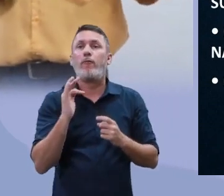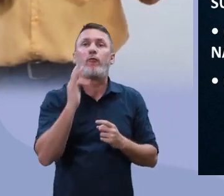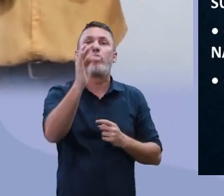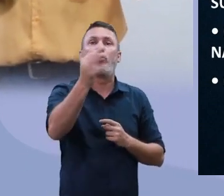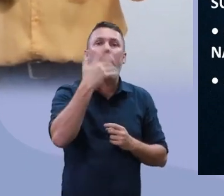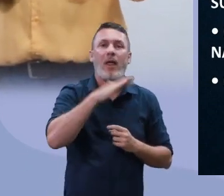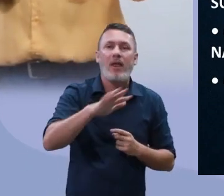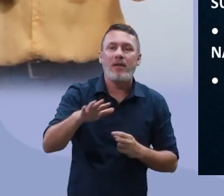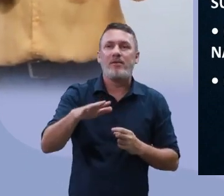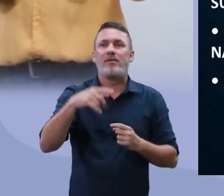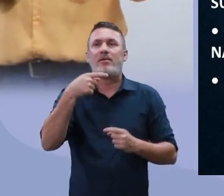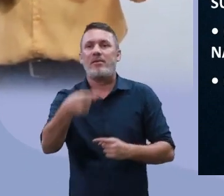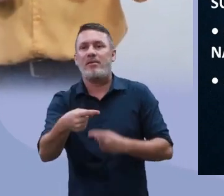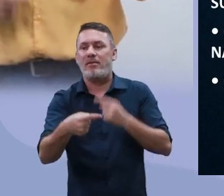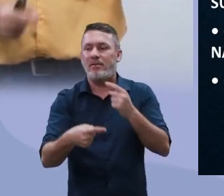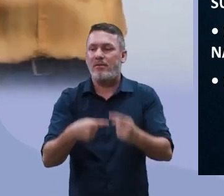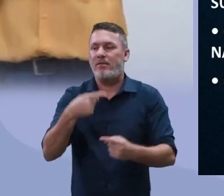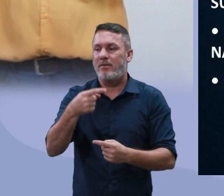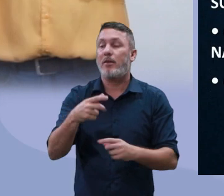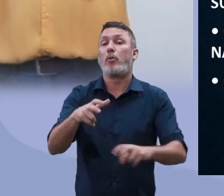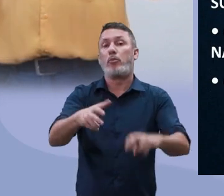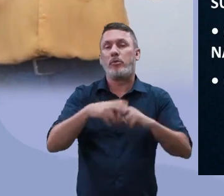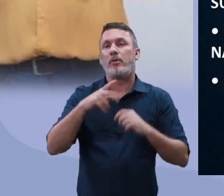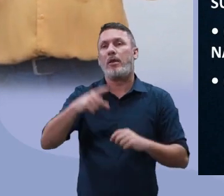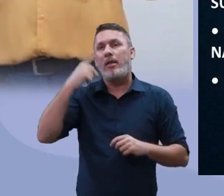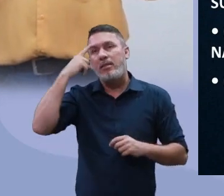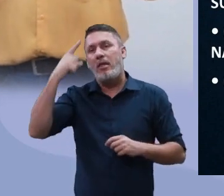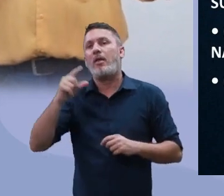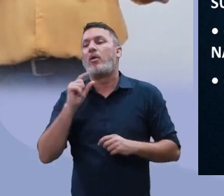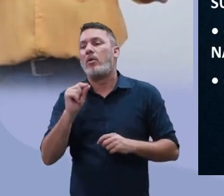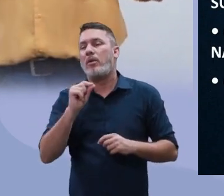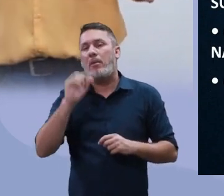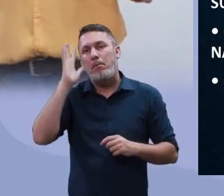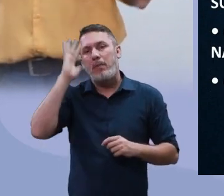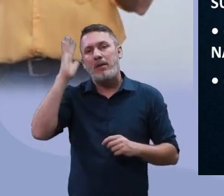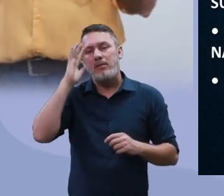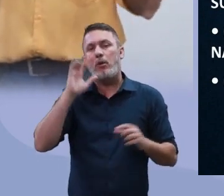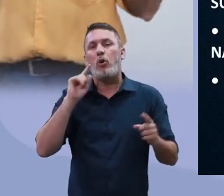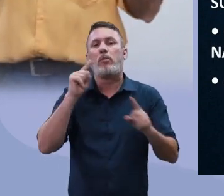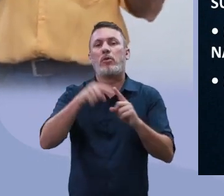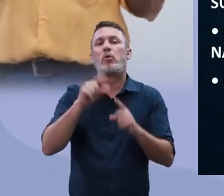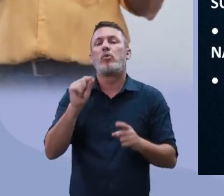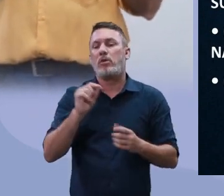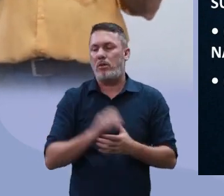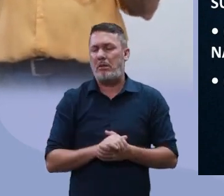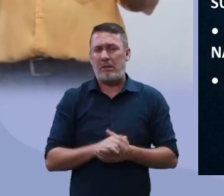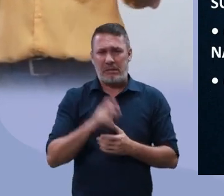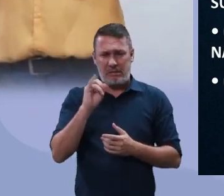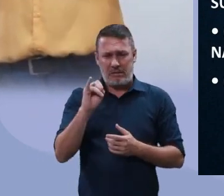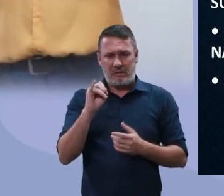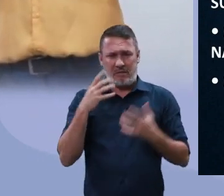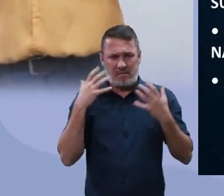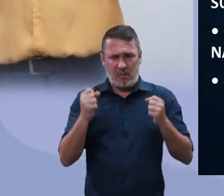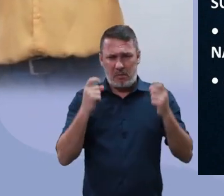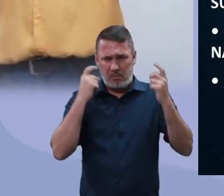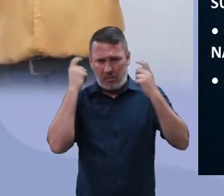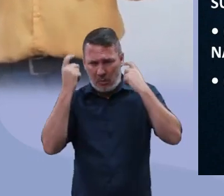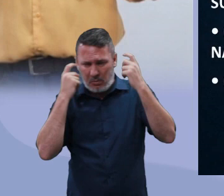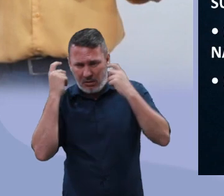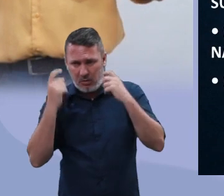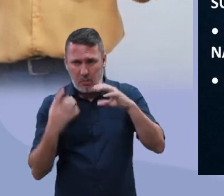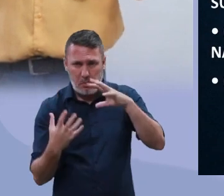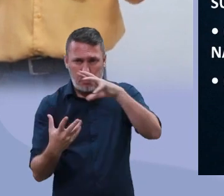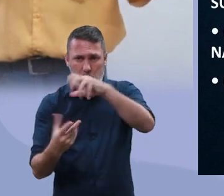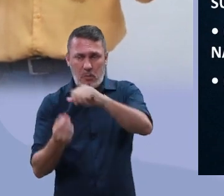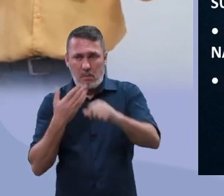deixaria para nossas crianças. E aí foi quando houve uma inversão dessa ideia e eles pensaram da seguinte forma: em vez de nos preocuparmos